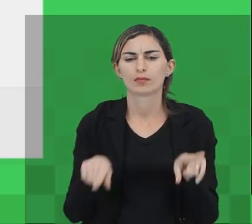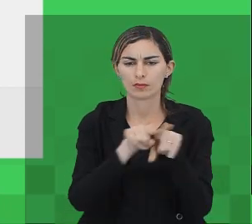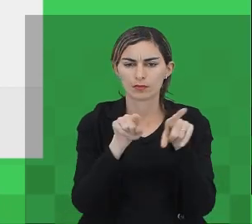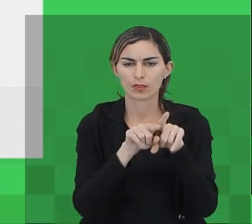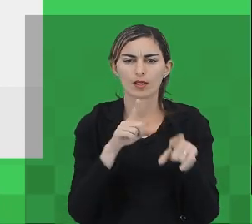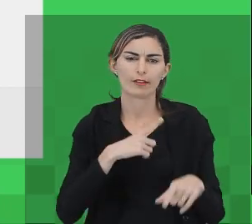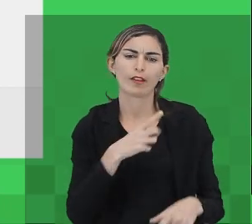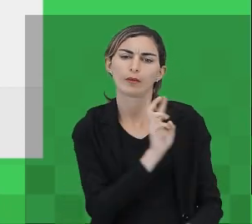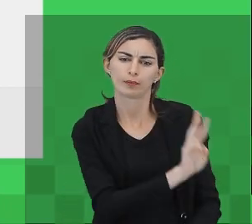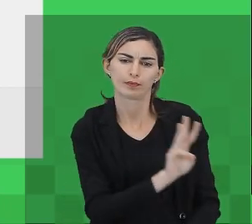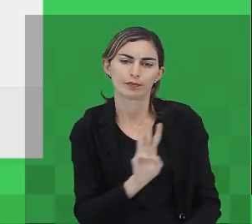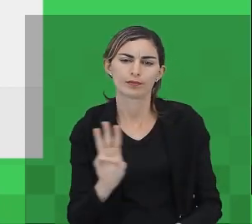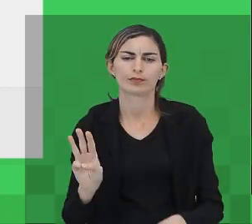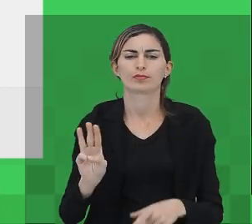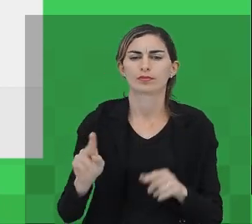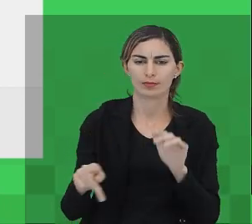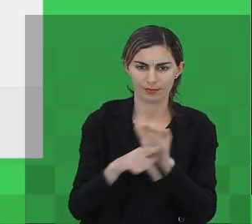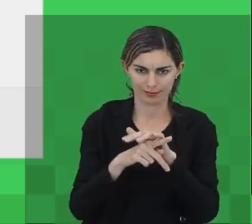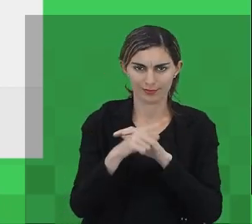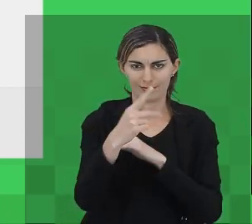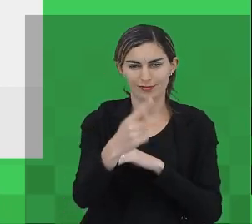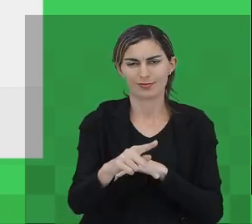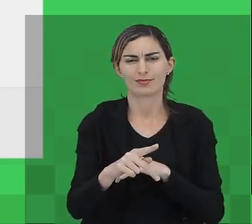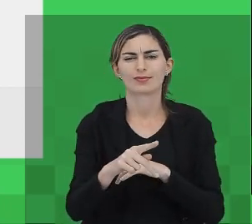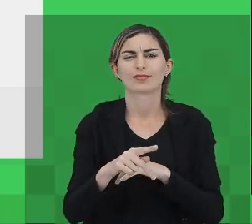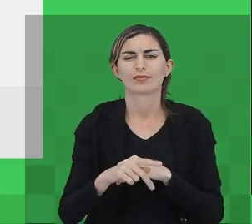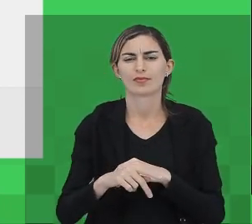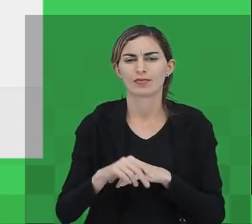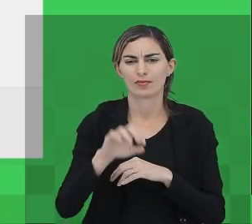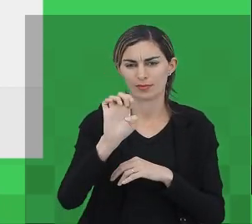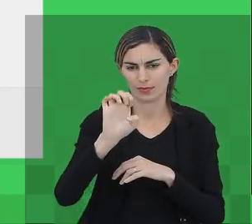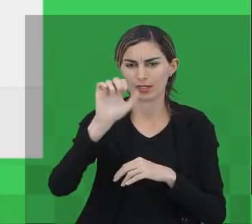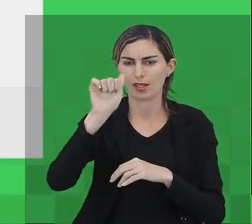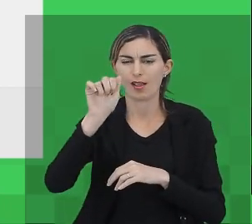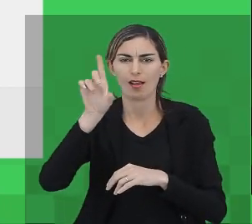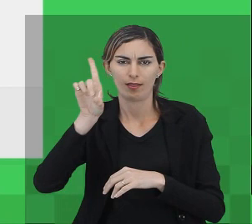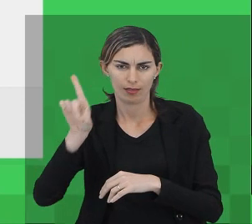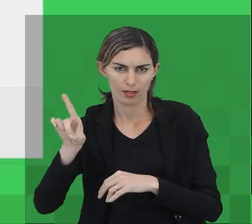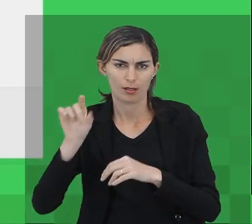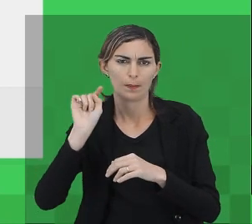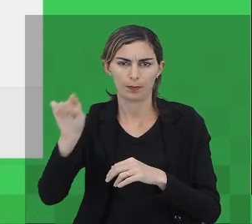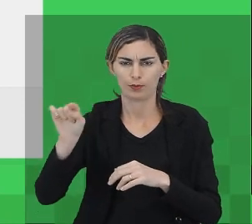Depois temos o endereço da companhia. Eu coloquei